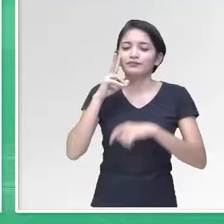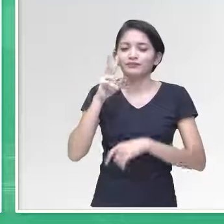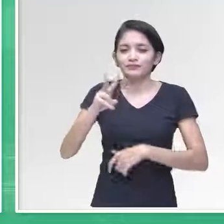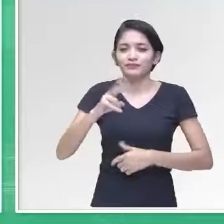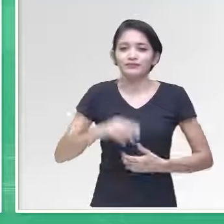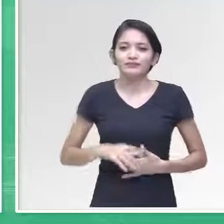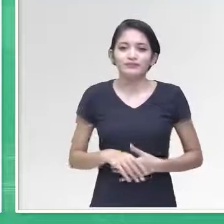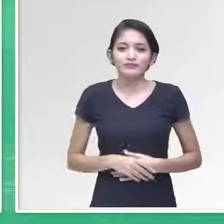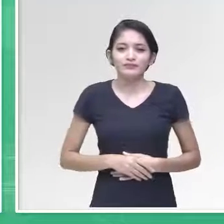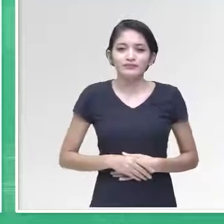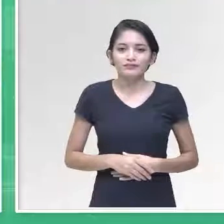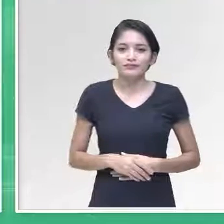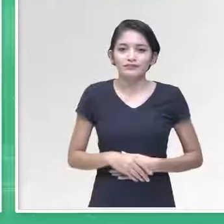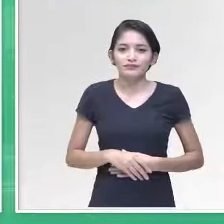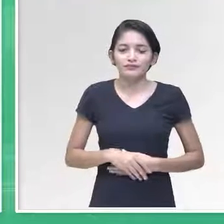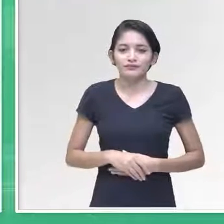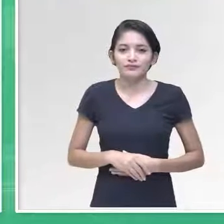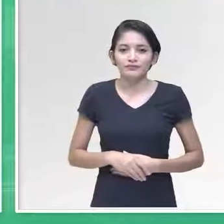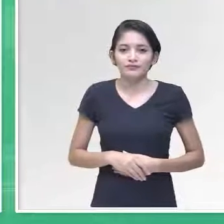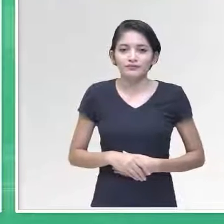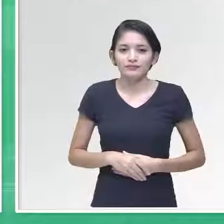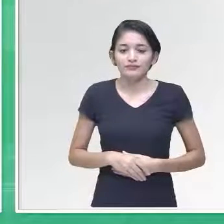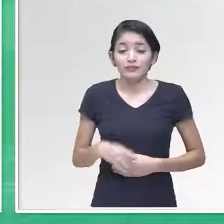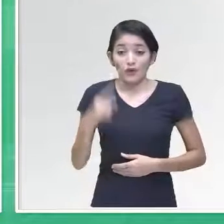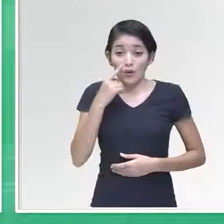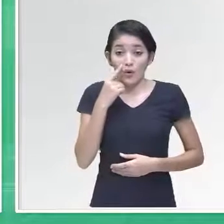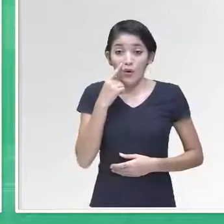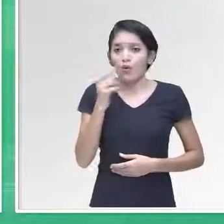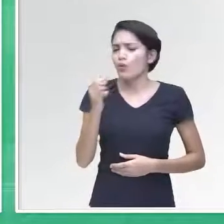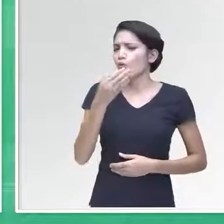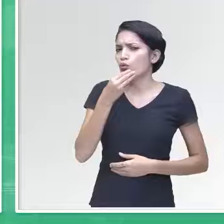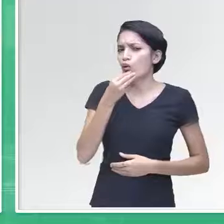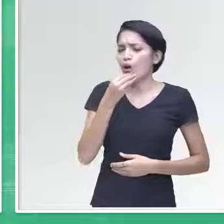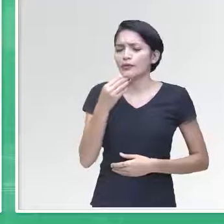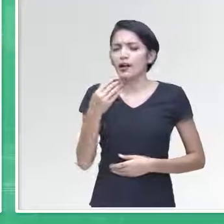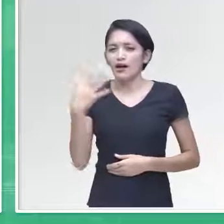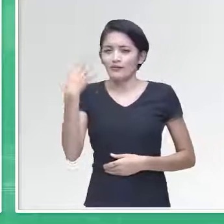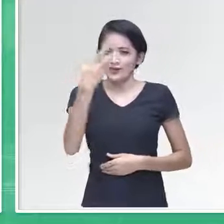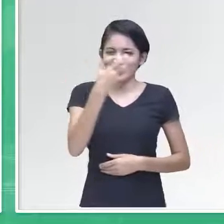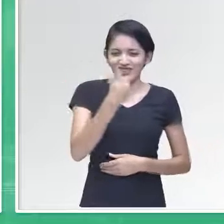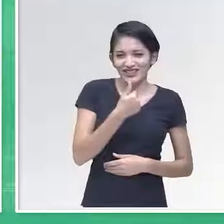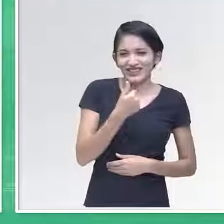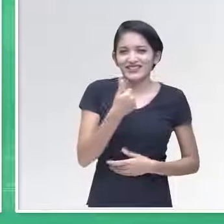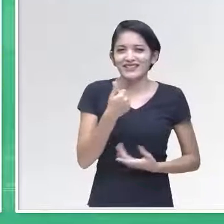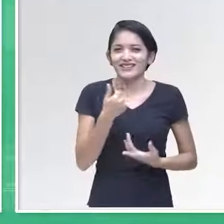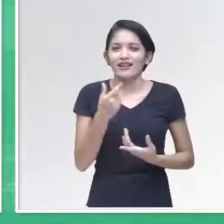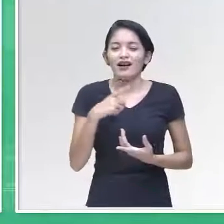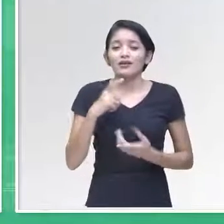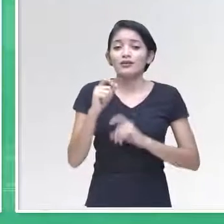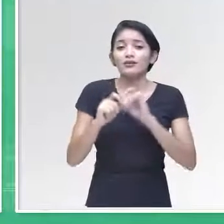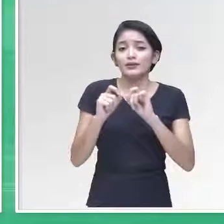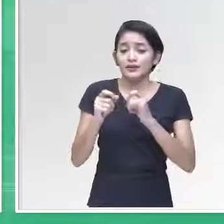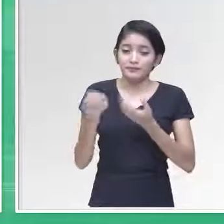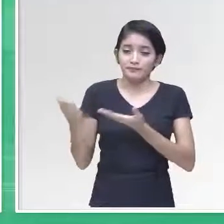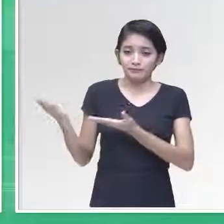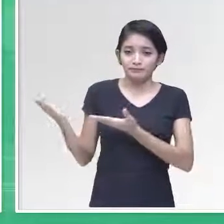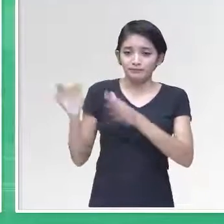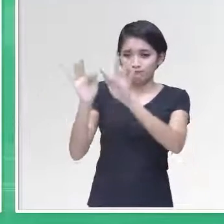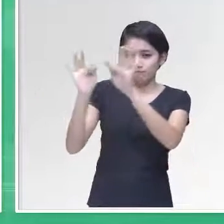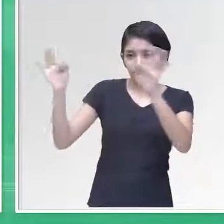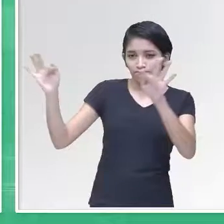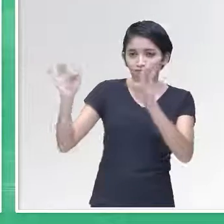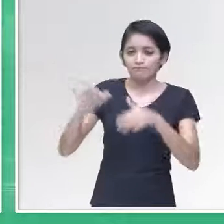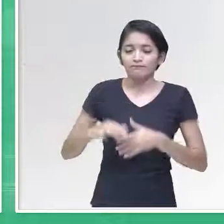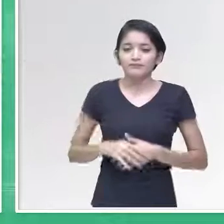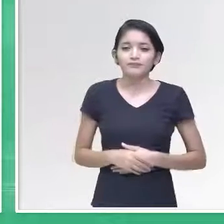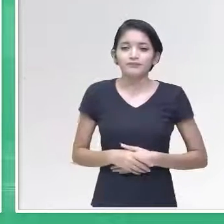atentos. Repare esse cara. Ele tá aí bonitinho, né? E aí tem aí, ó. Some soda powder